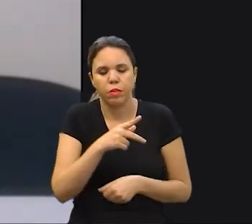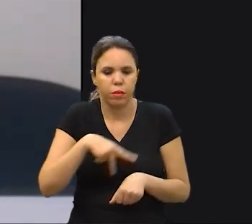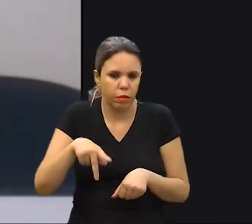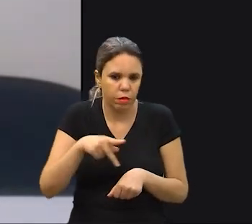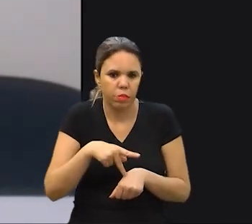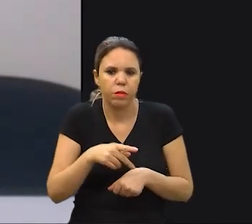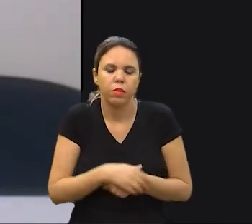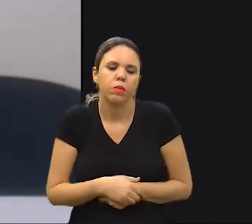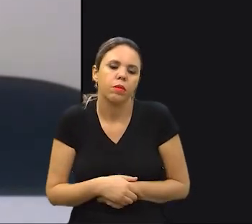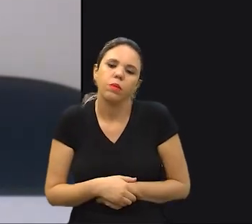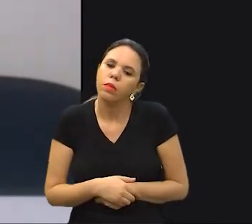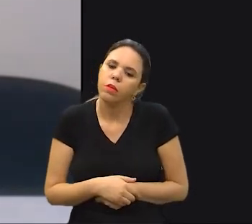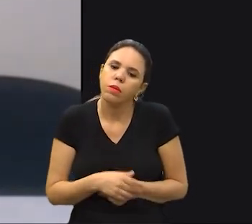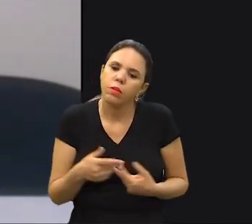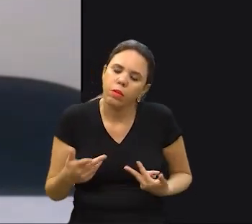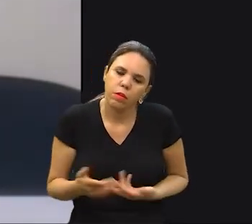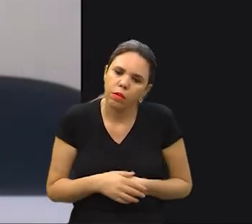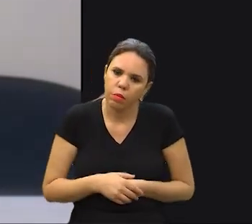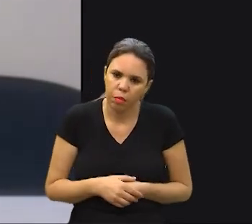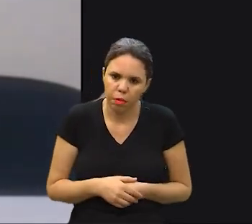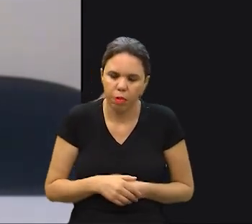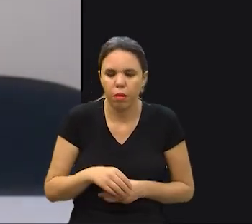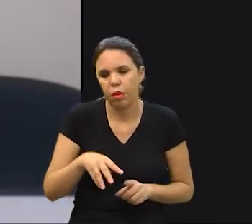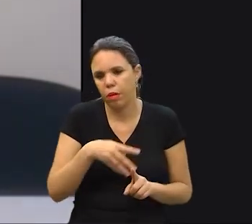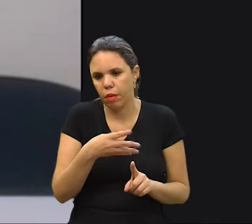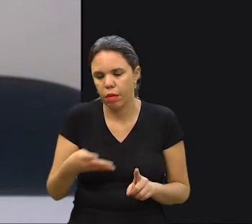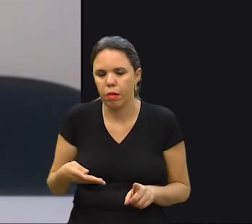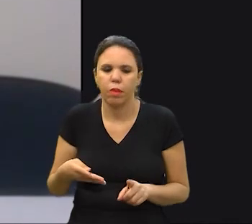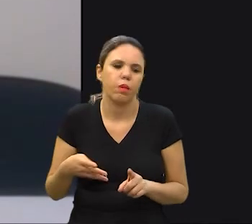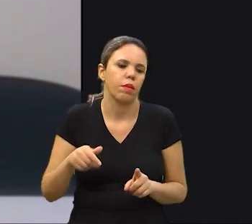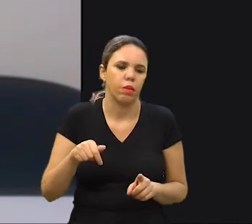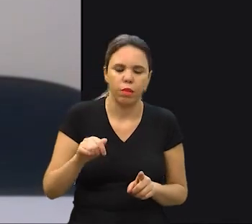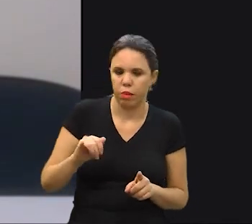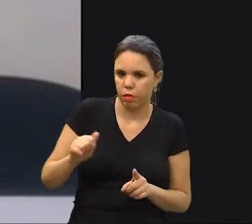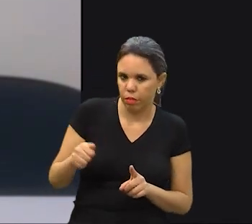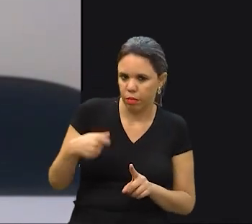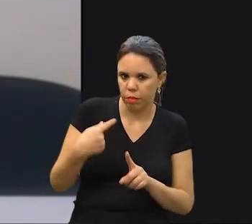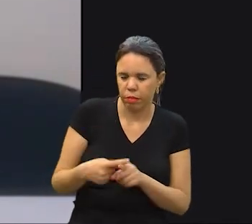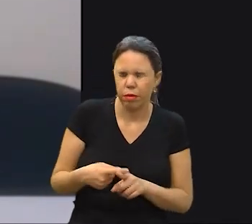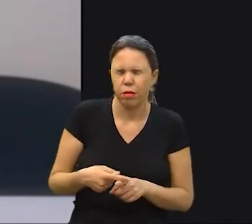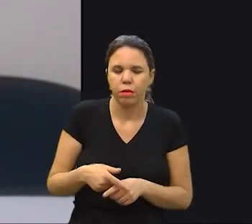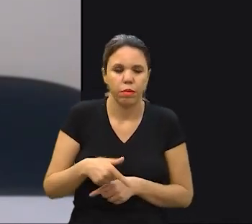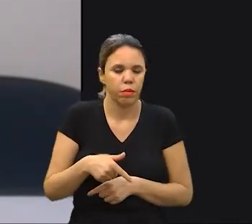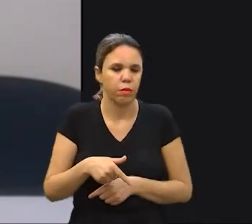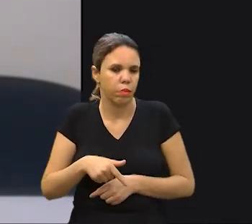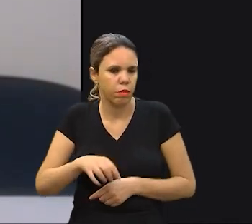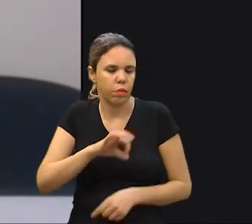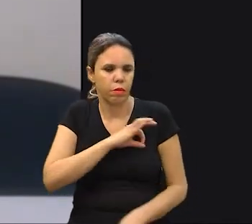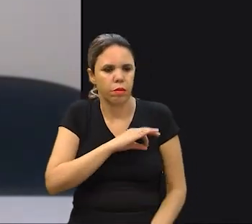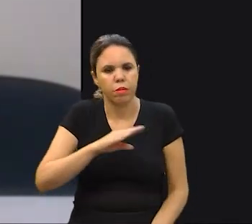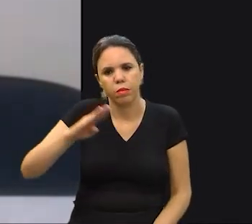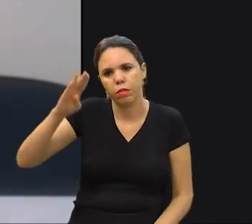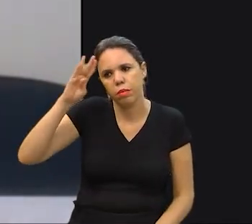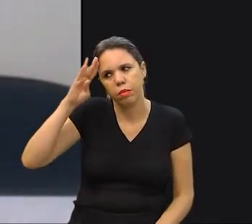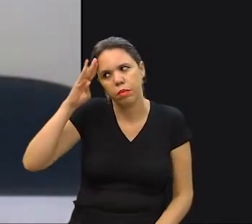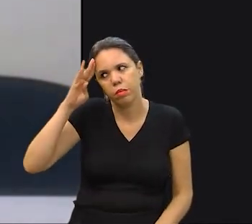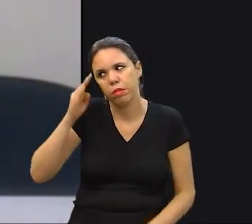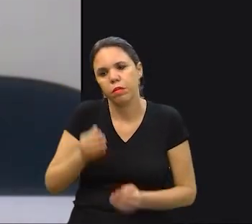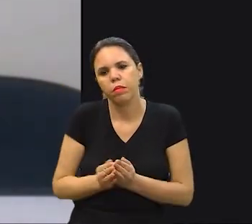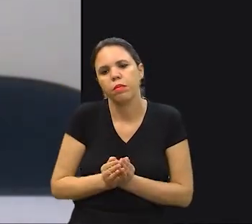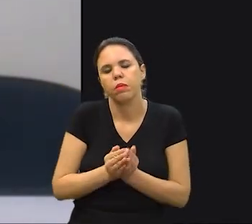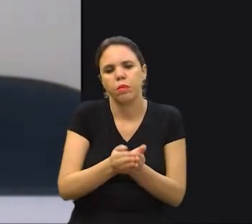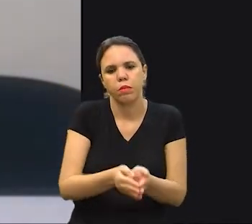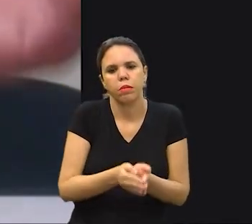outros países, né, essa coisa da LGBTQIA+, nas Forças Armadas, em muitos